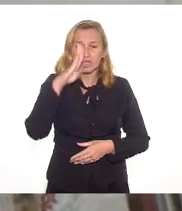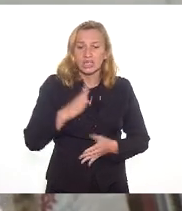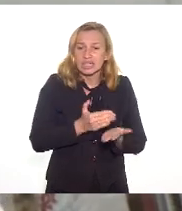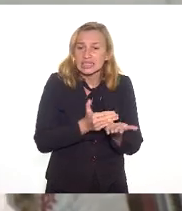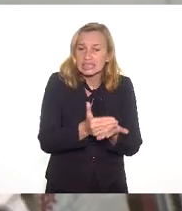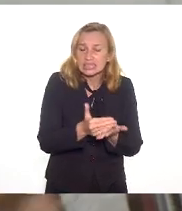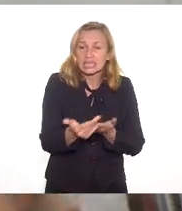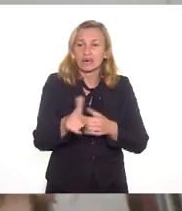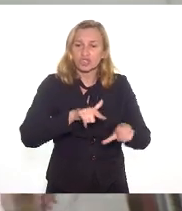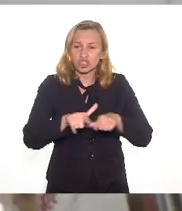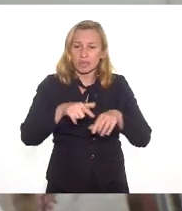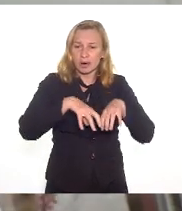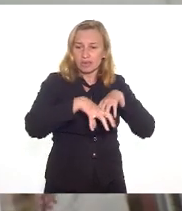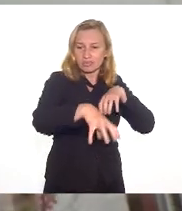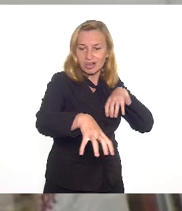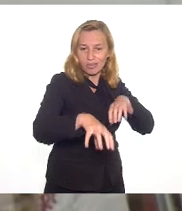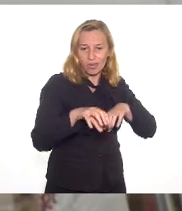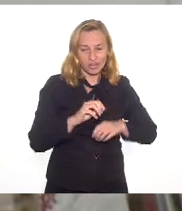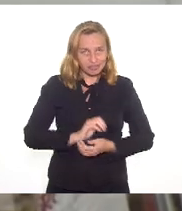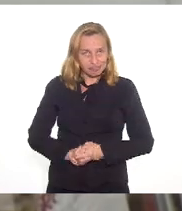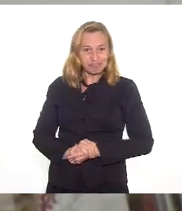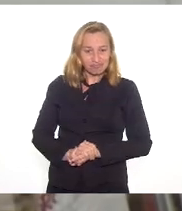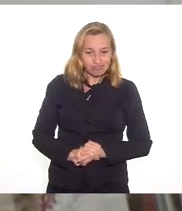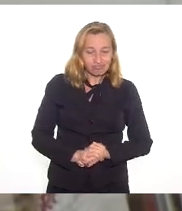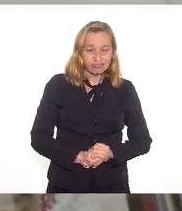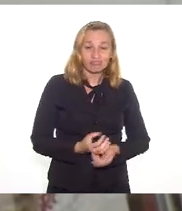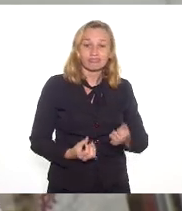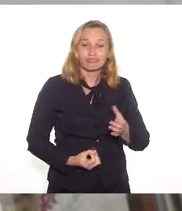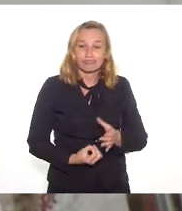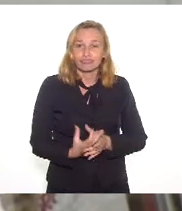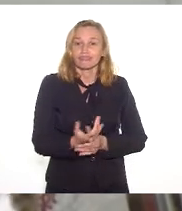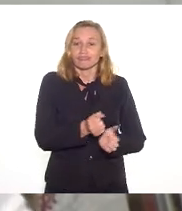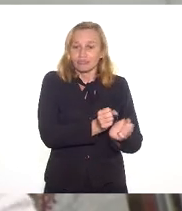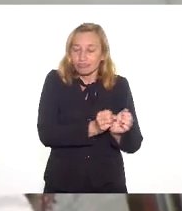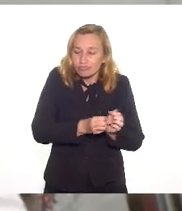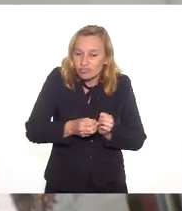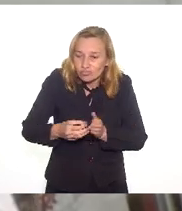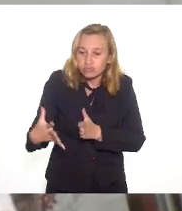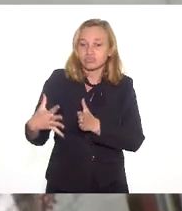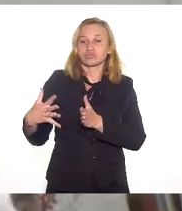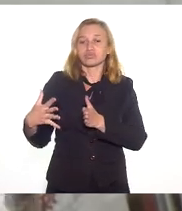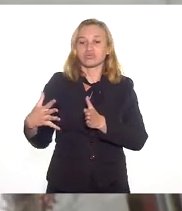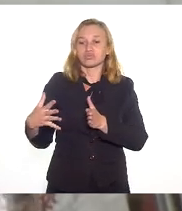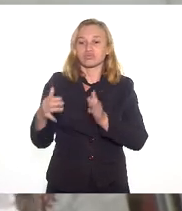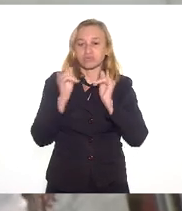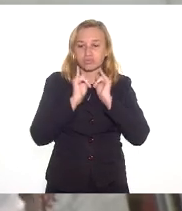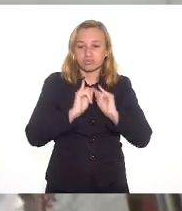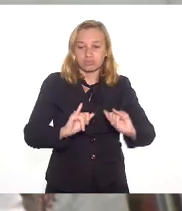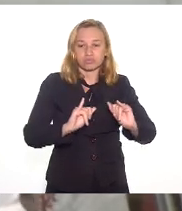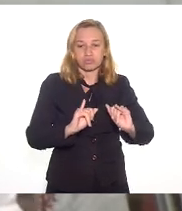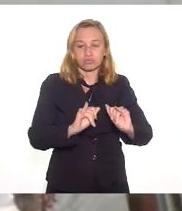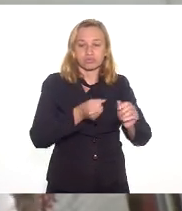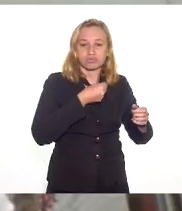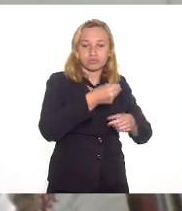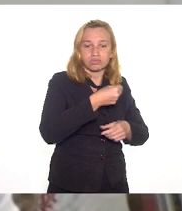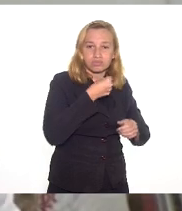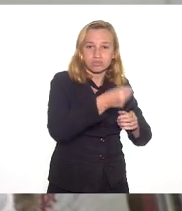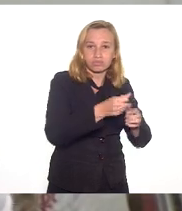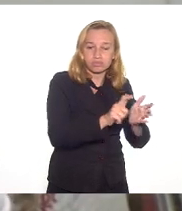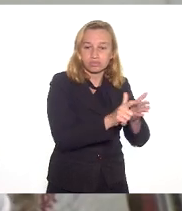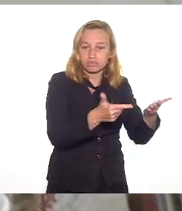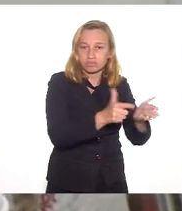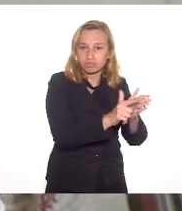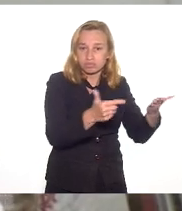os trabalhos por forma remota. Produzimos um volume que está sendo noticiado, inclusive, na grande imprensa, um